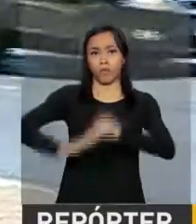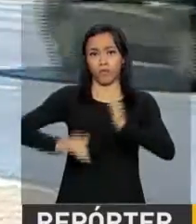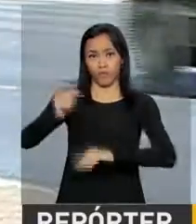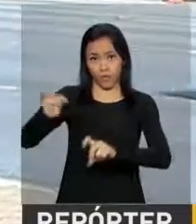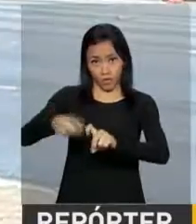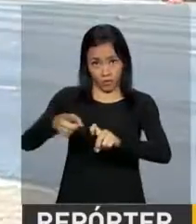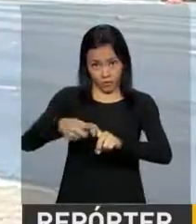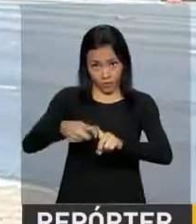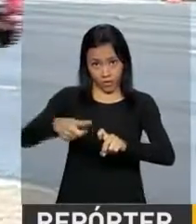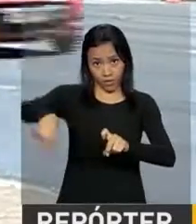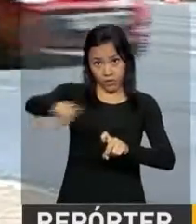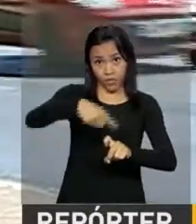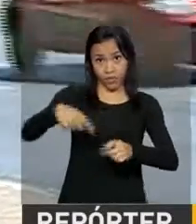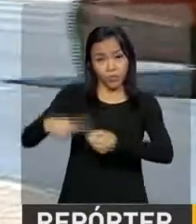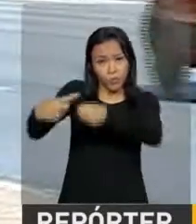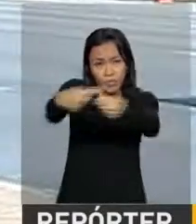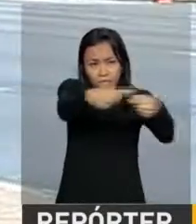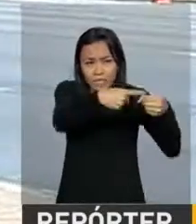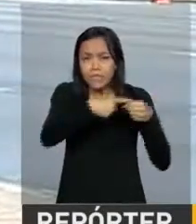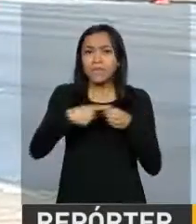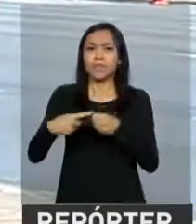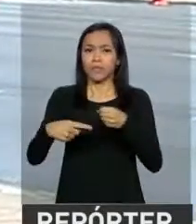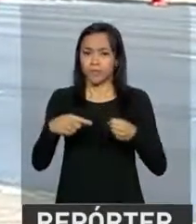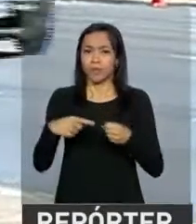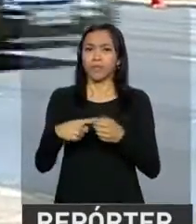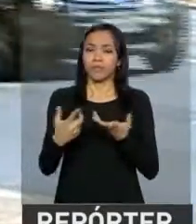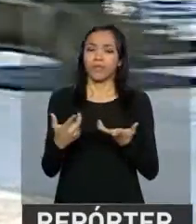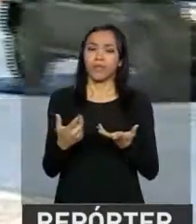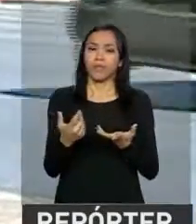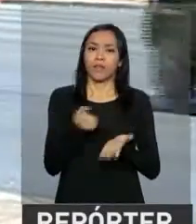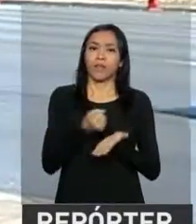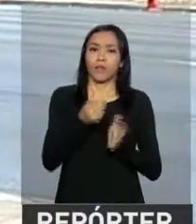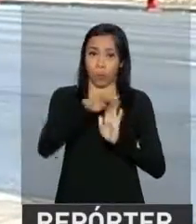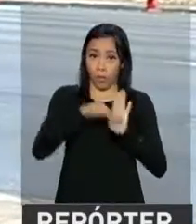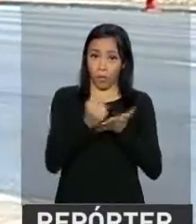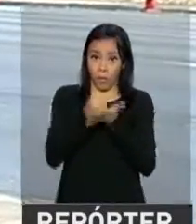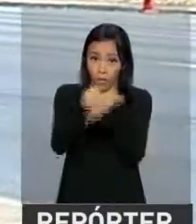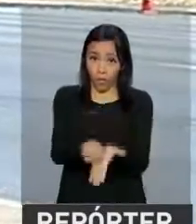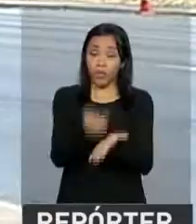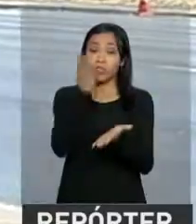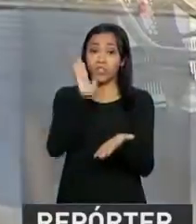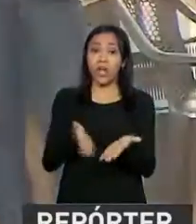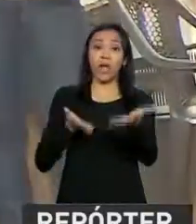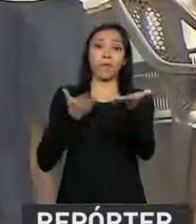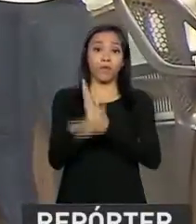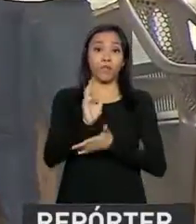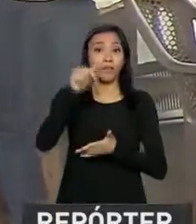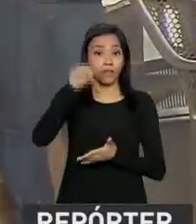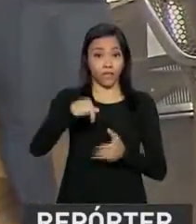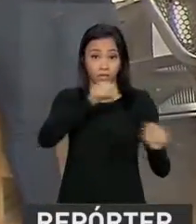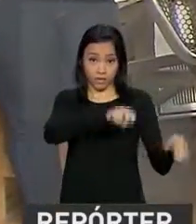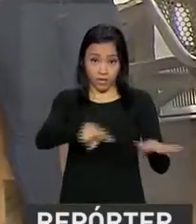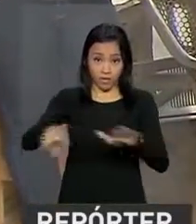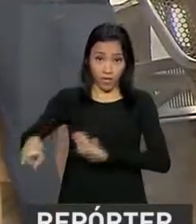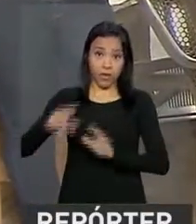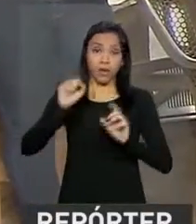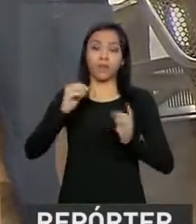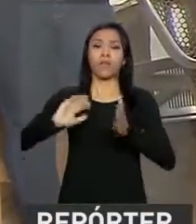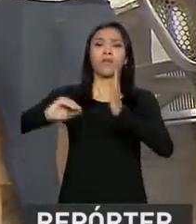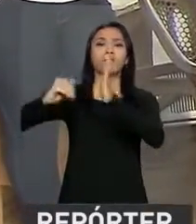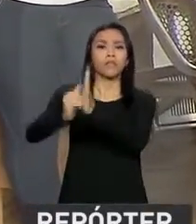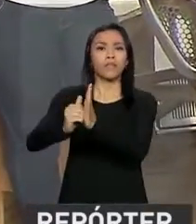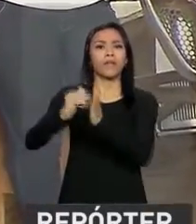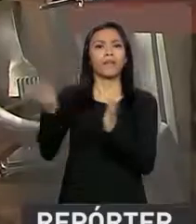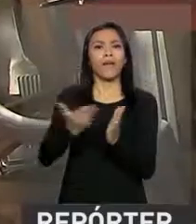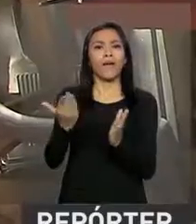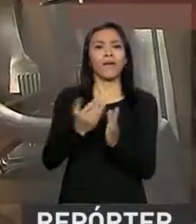Mais Médicos nos municípios atendidos pelo programa foi aprovada esta semana pelo Senado e segue agora para a sanção